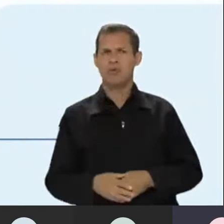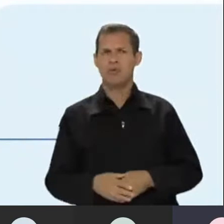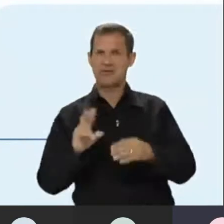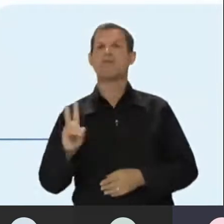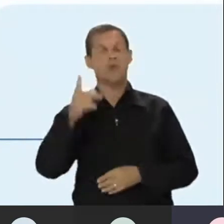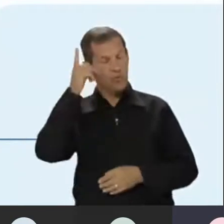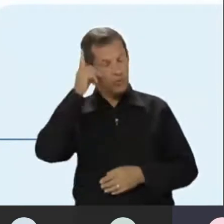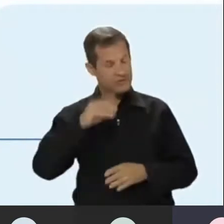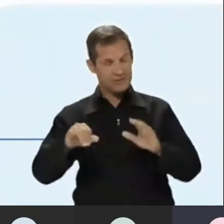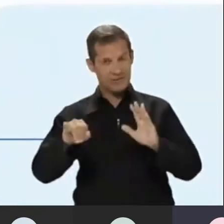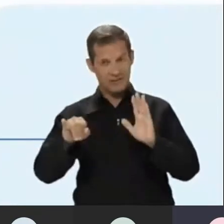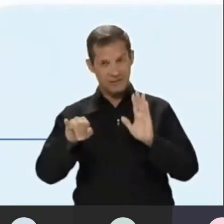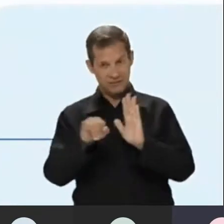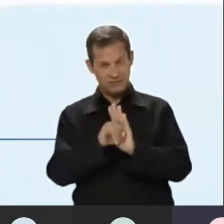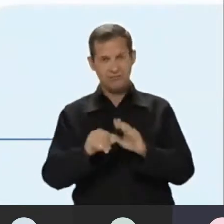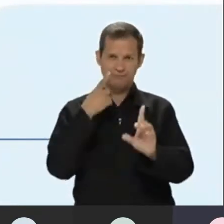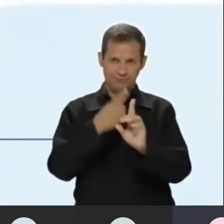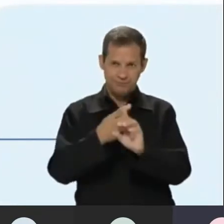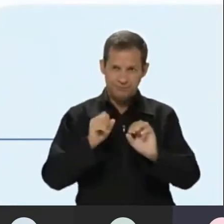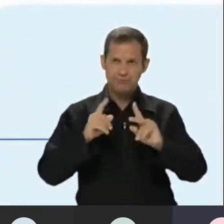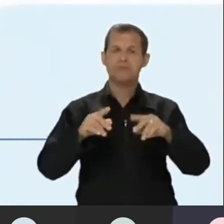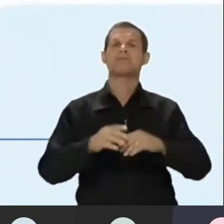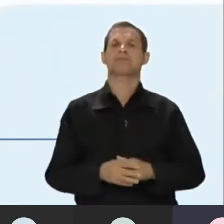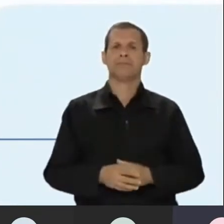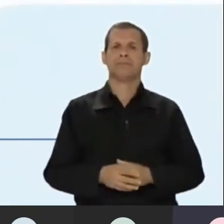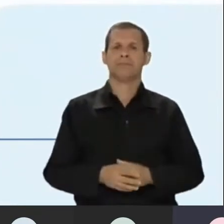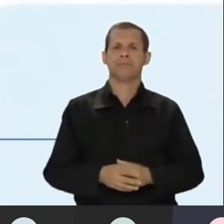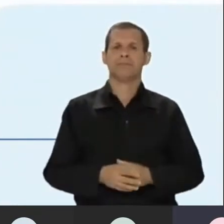terceira variável você consegue encontrar.